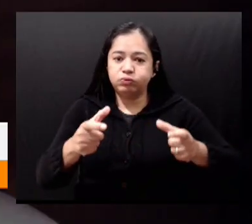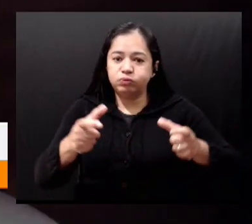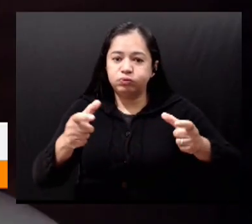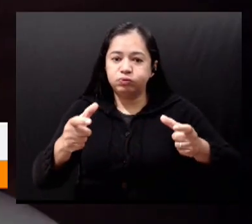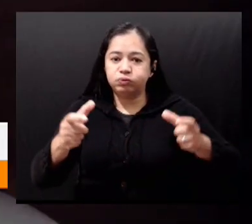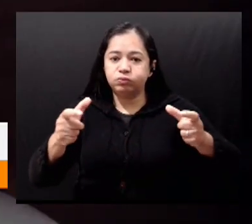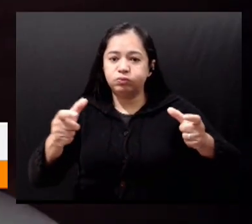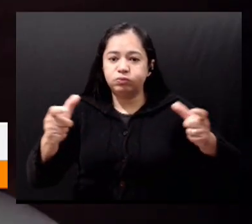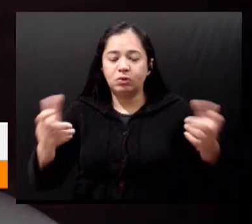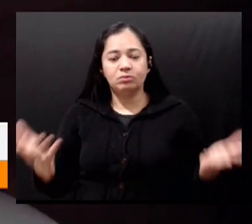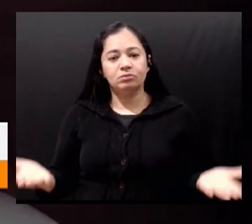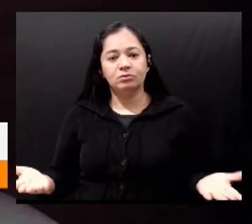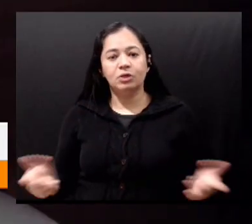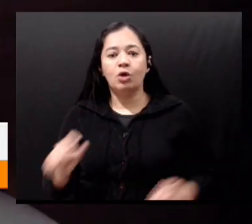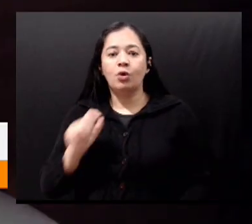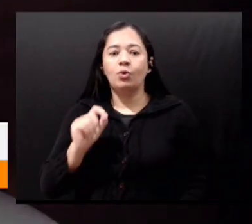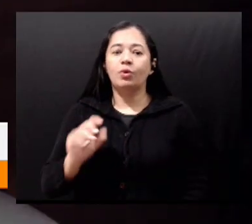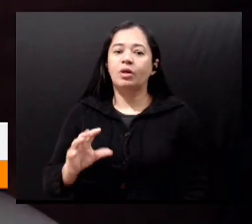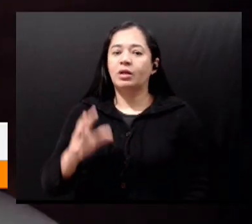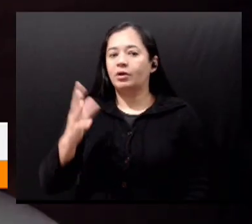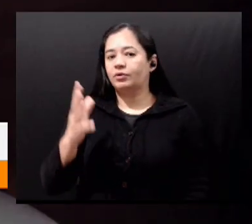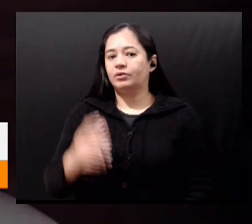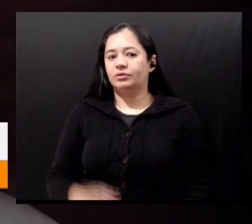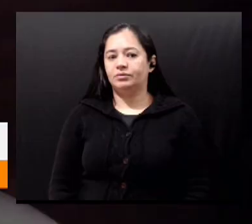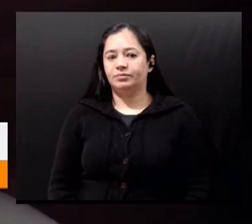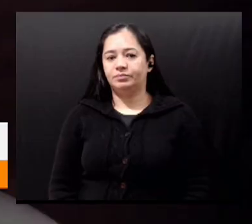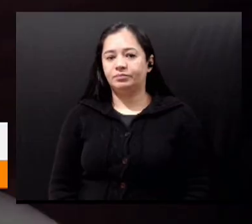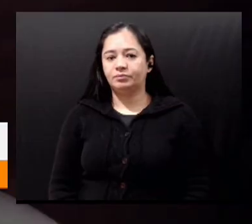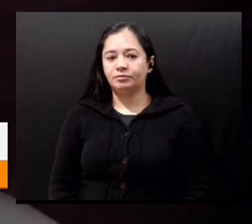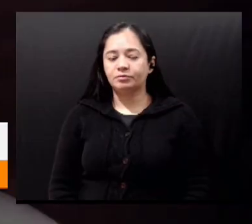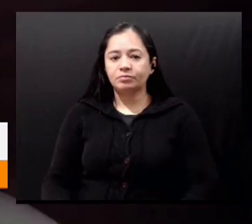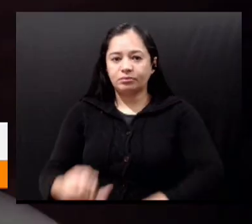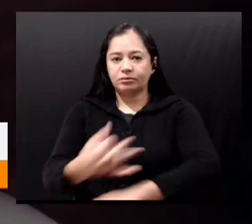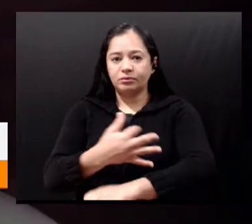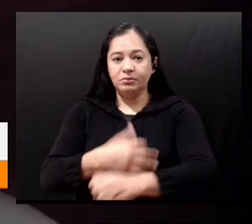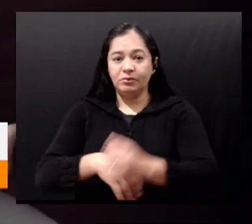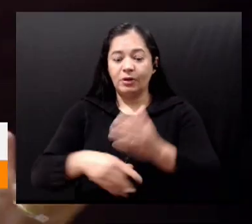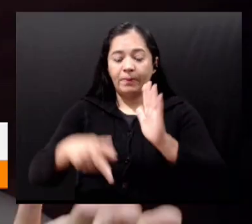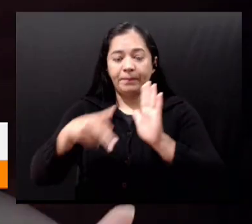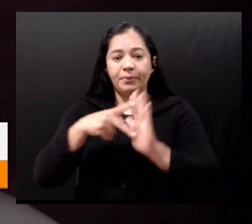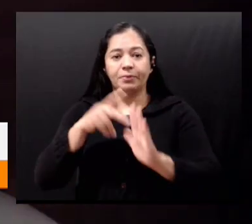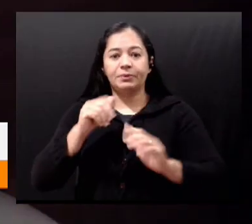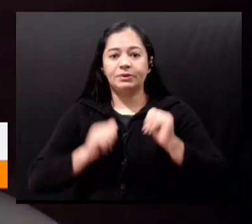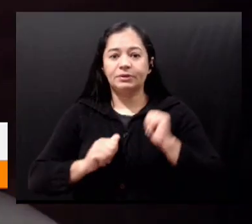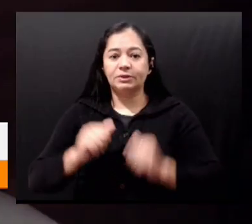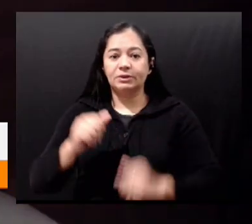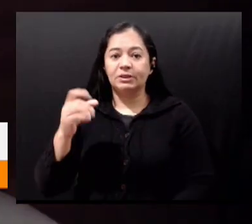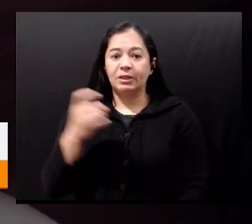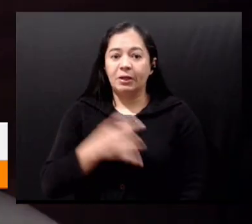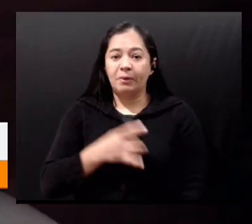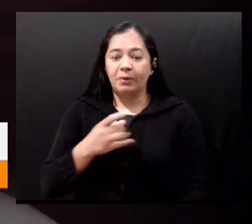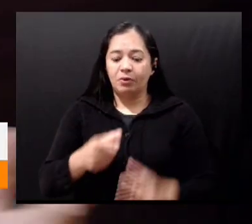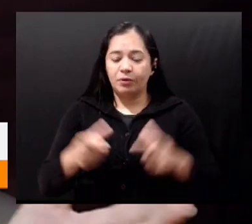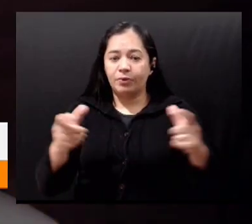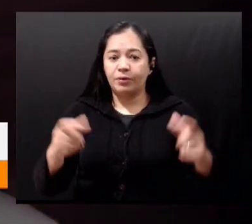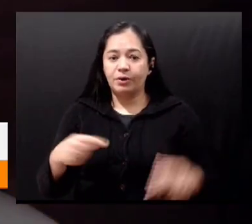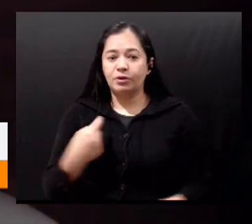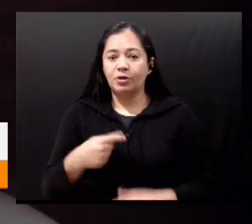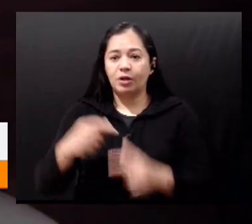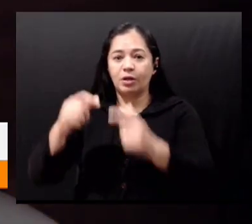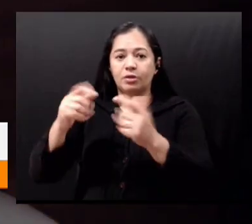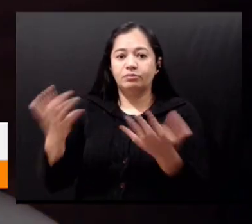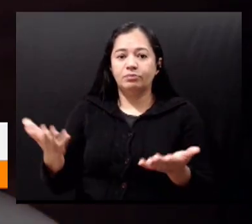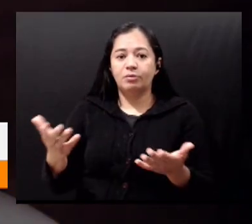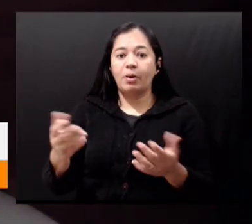que acontece? Quando essa emoção de ansiedade, de medo aumenta muito, a gente pode abrir um quadro de pânico, por exemplo, que foi o caso